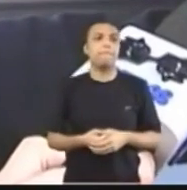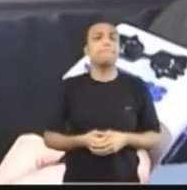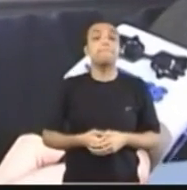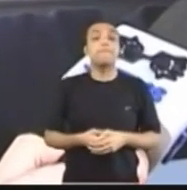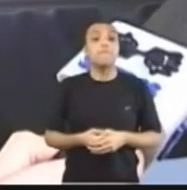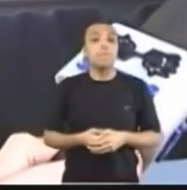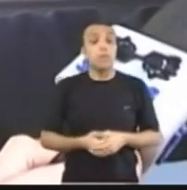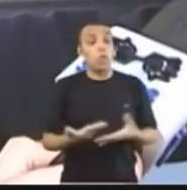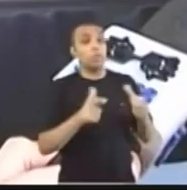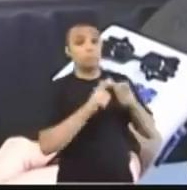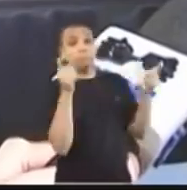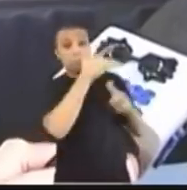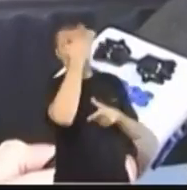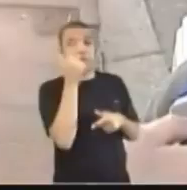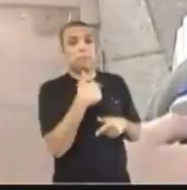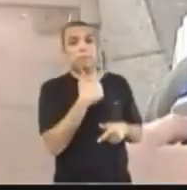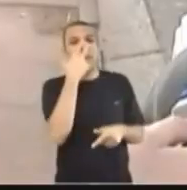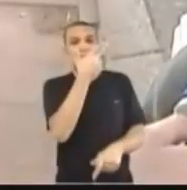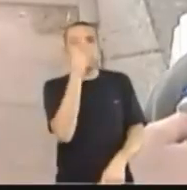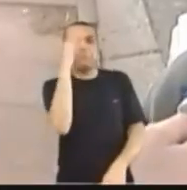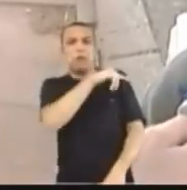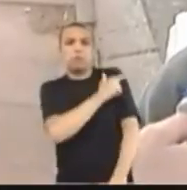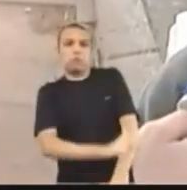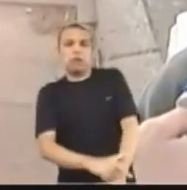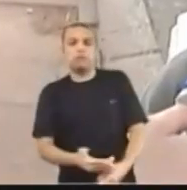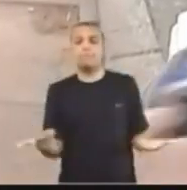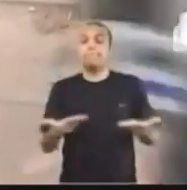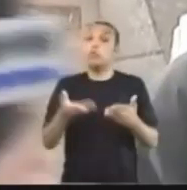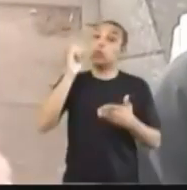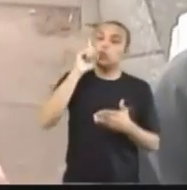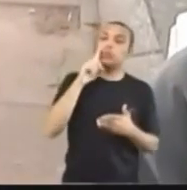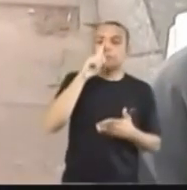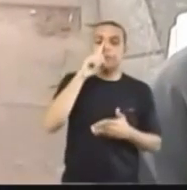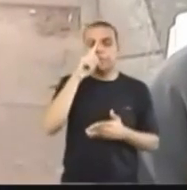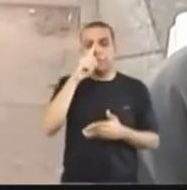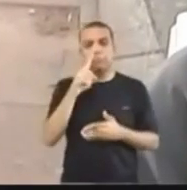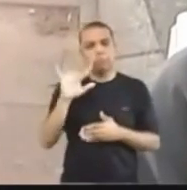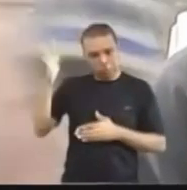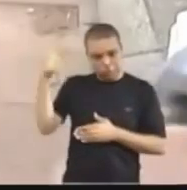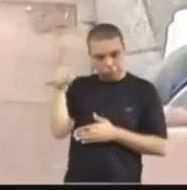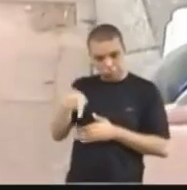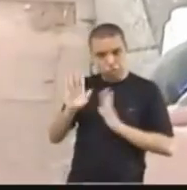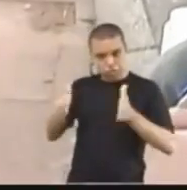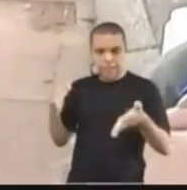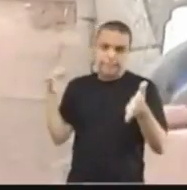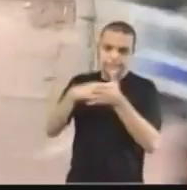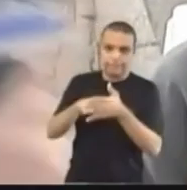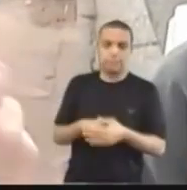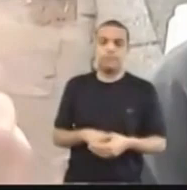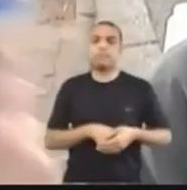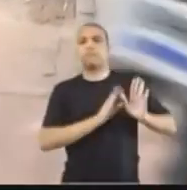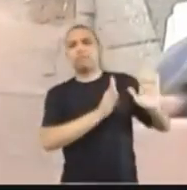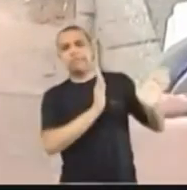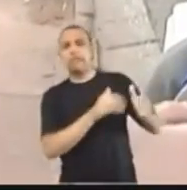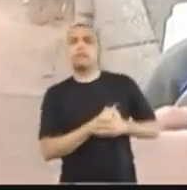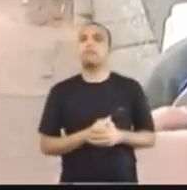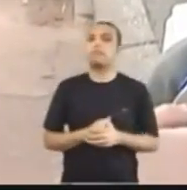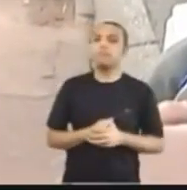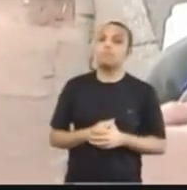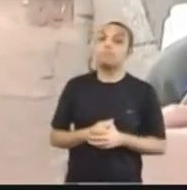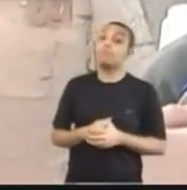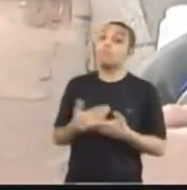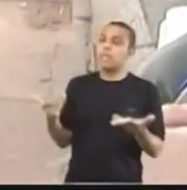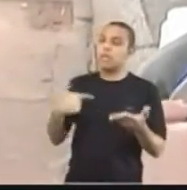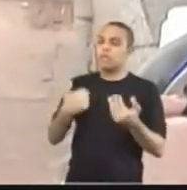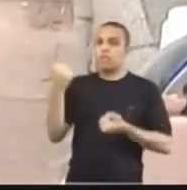né então eles dirigem de qualquer jeito todo dia a gente corre risco já sofreu algum acidente sim como foi bati de